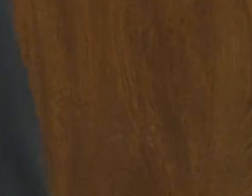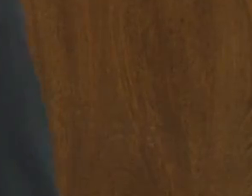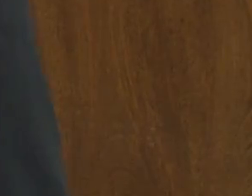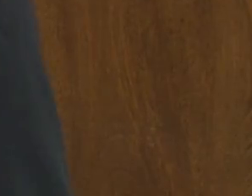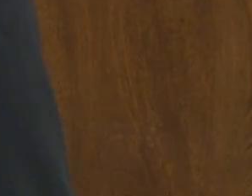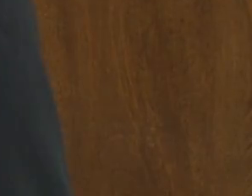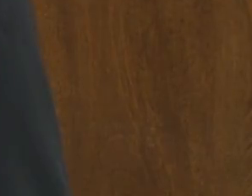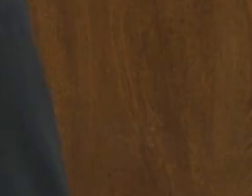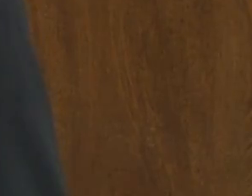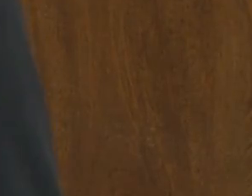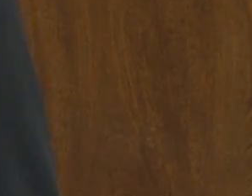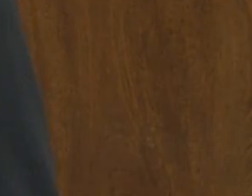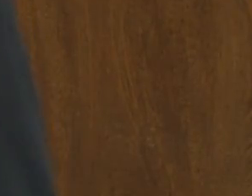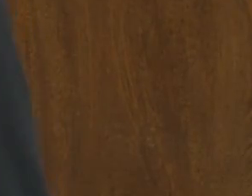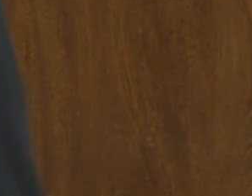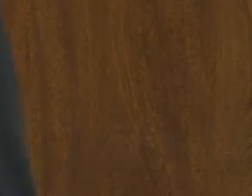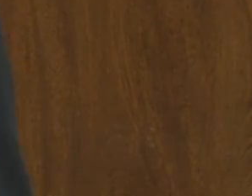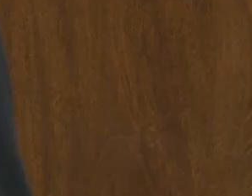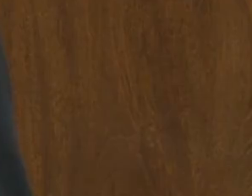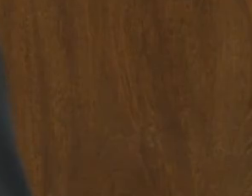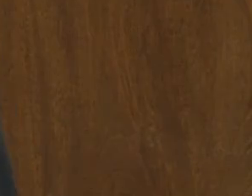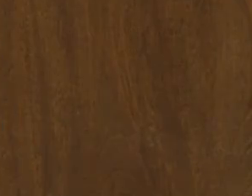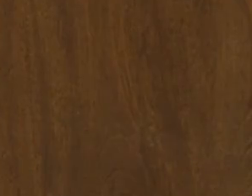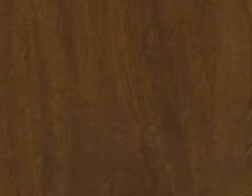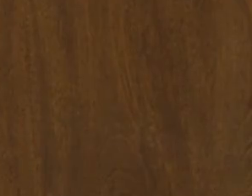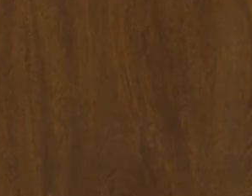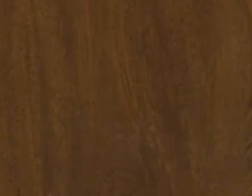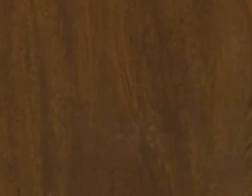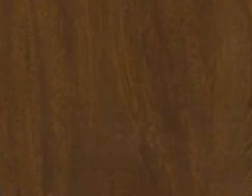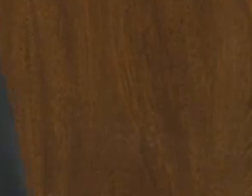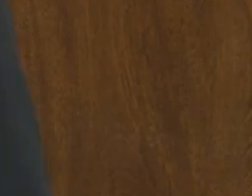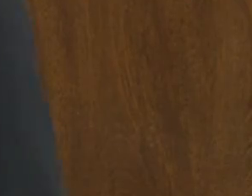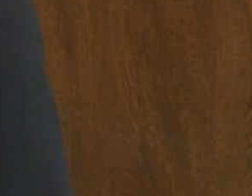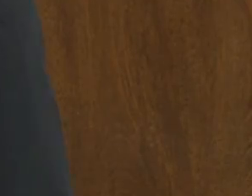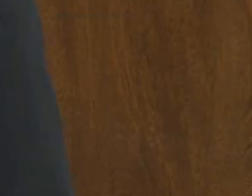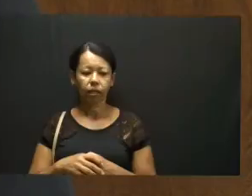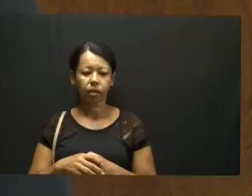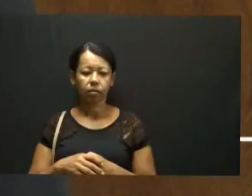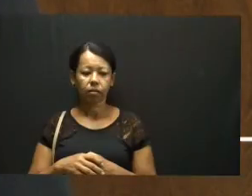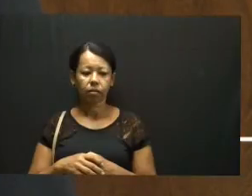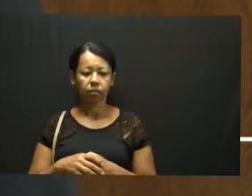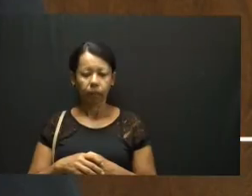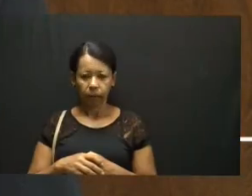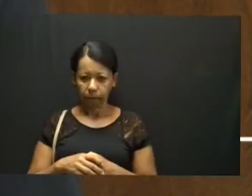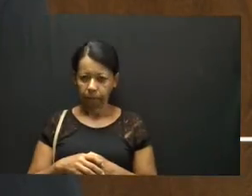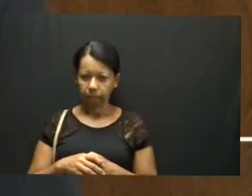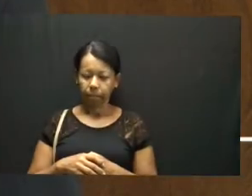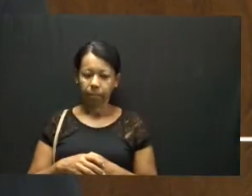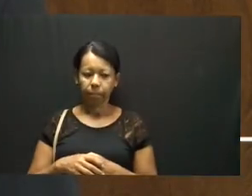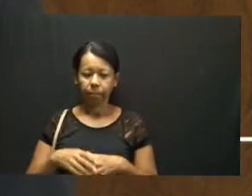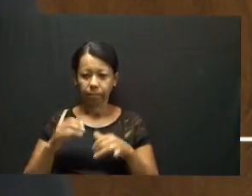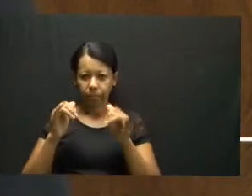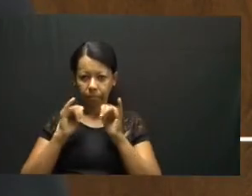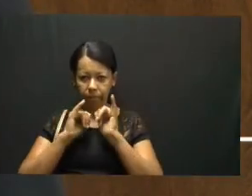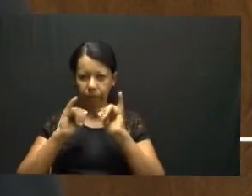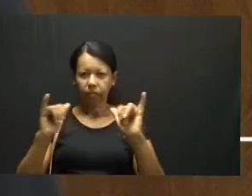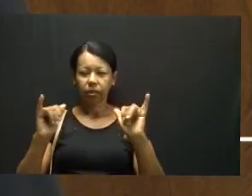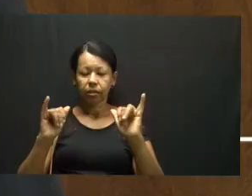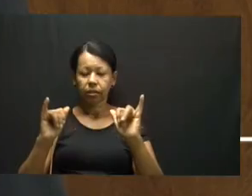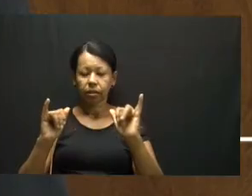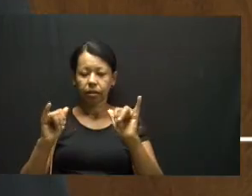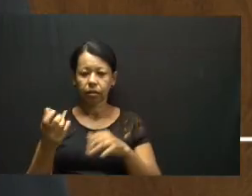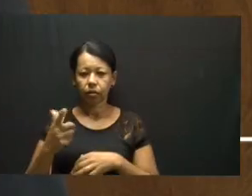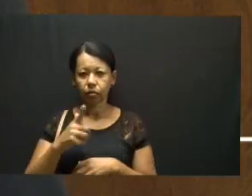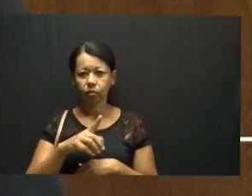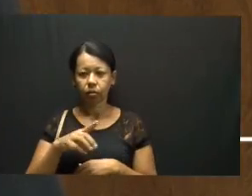será analisado, discutido e votado pelos vereadores nesta Casa de Leis. Já disse isso em várias oportunidades